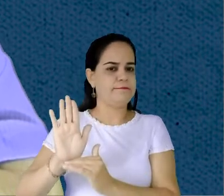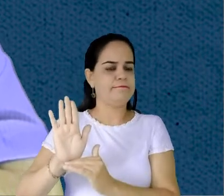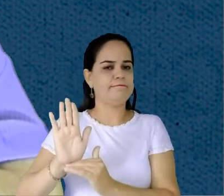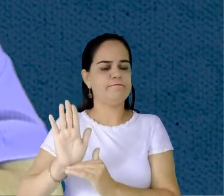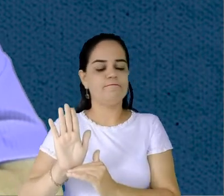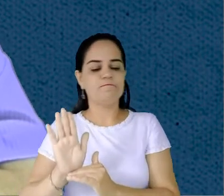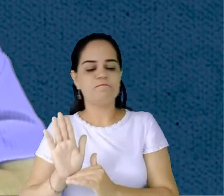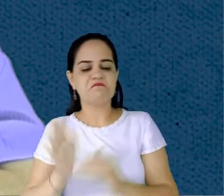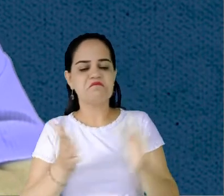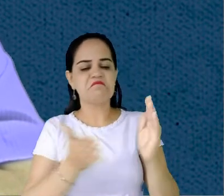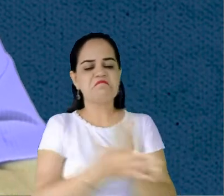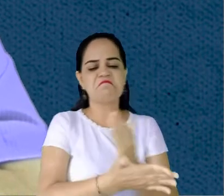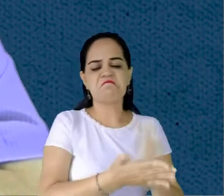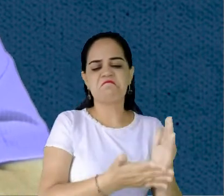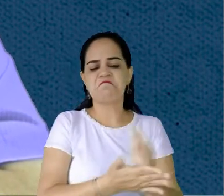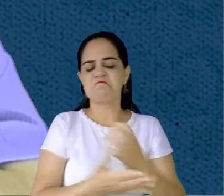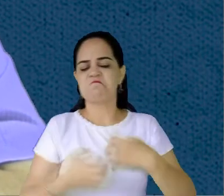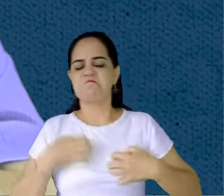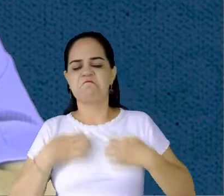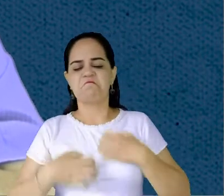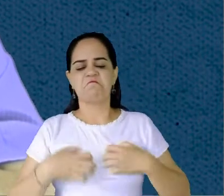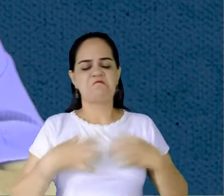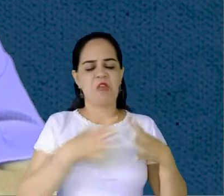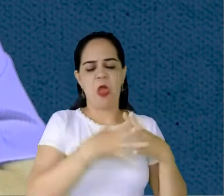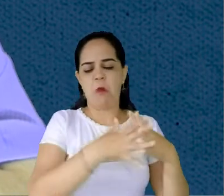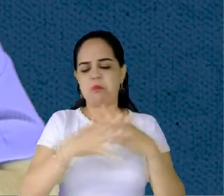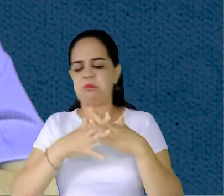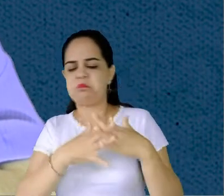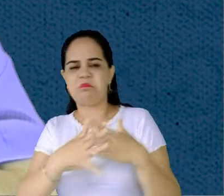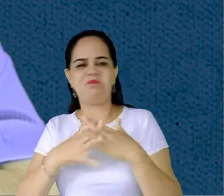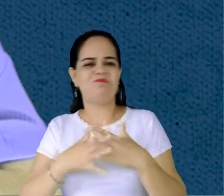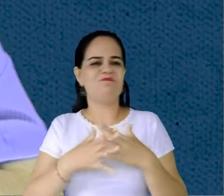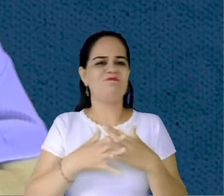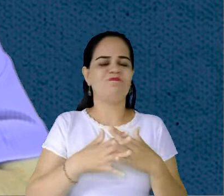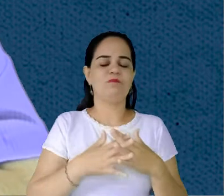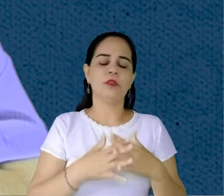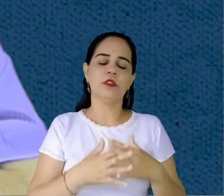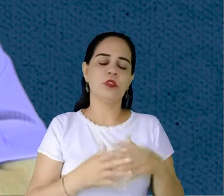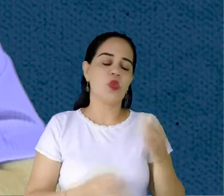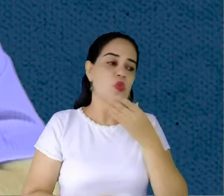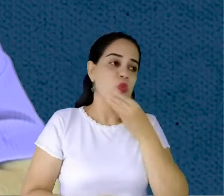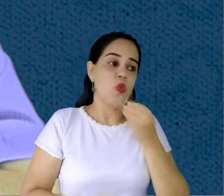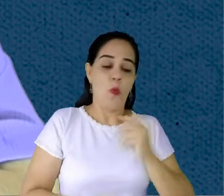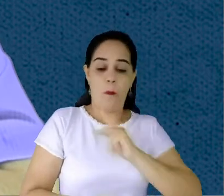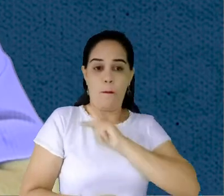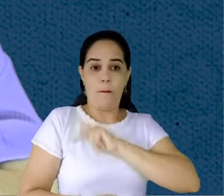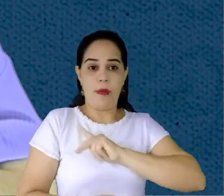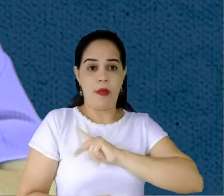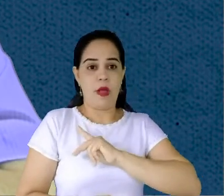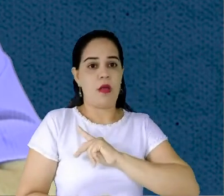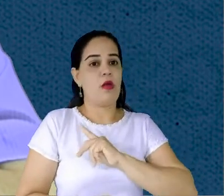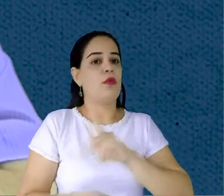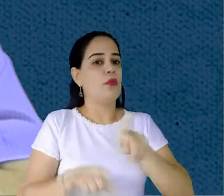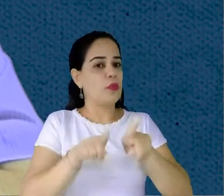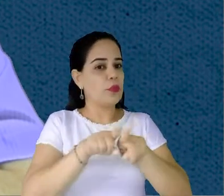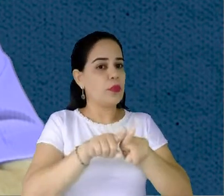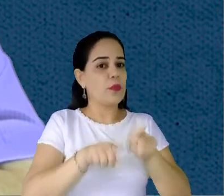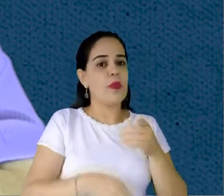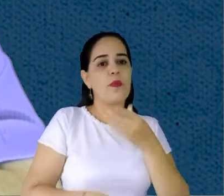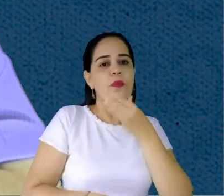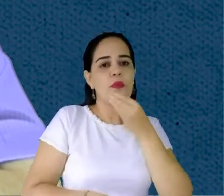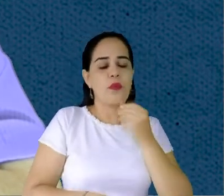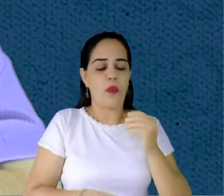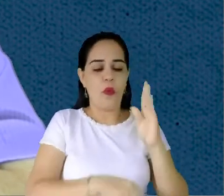Isto provocou muita confusão e houve uma grande discussão de Paulo e Barnabé com